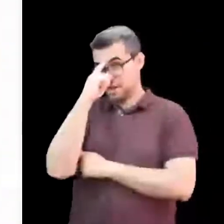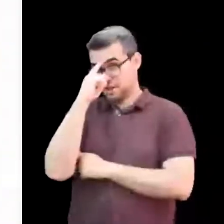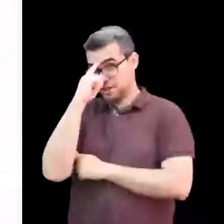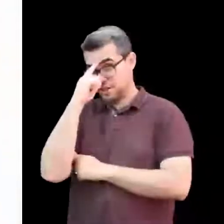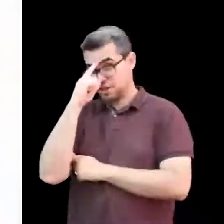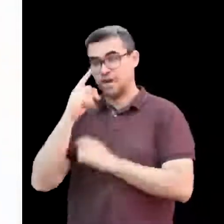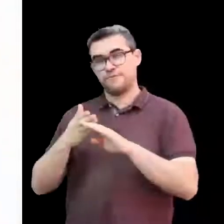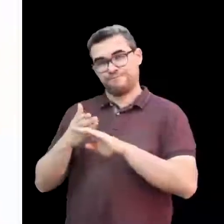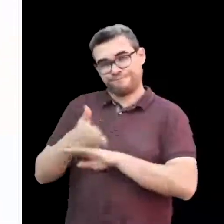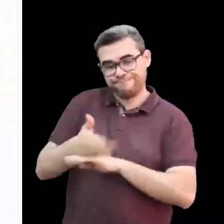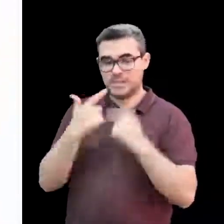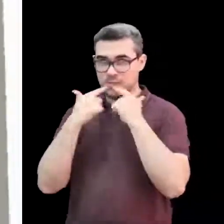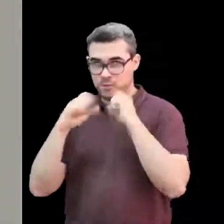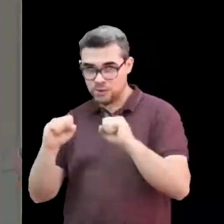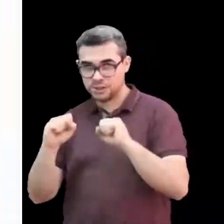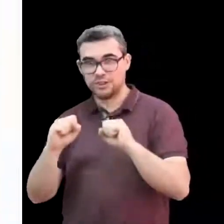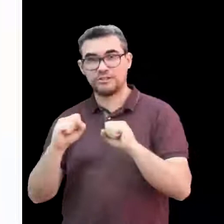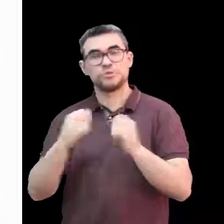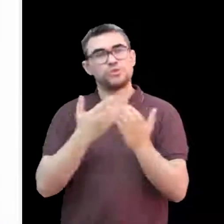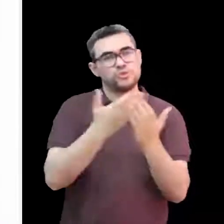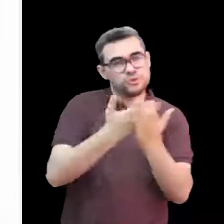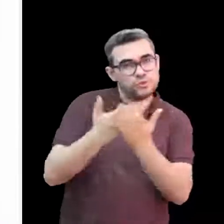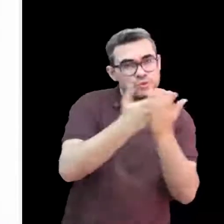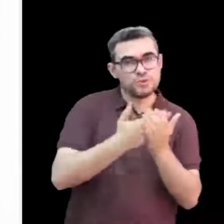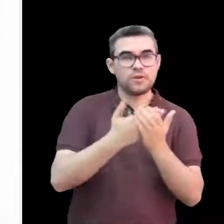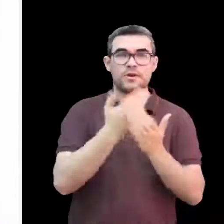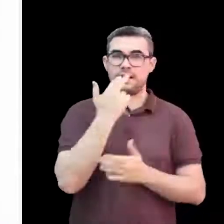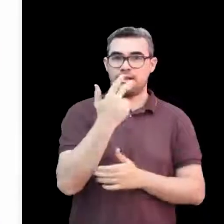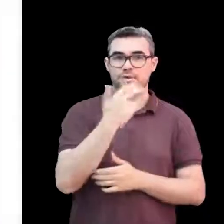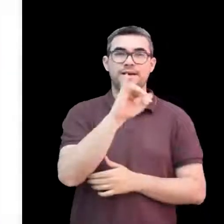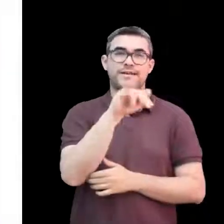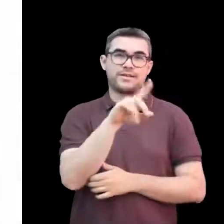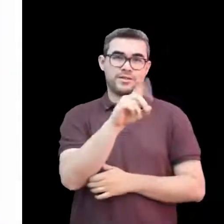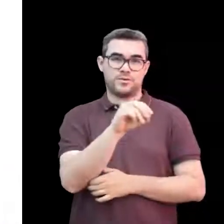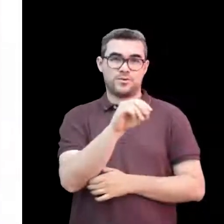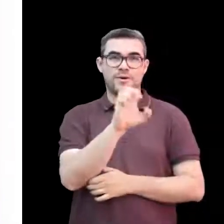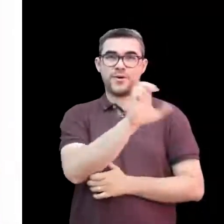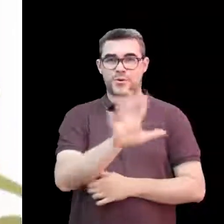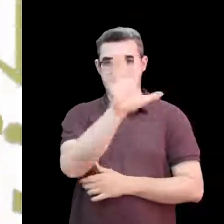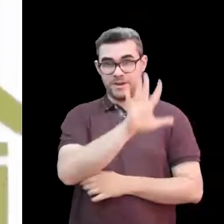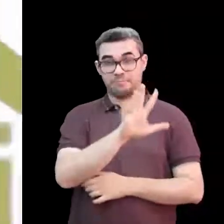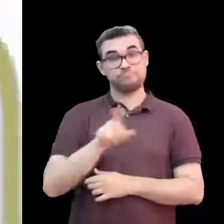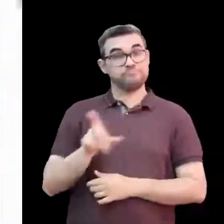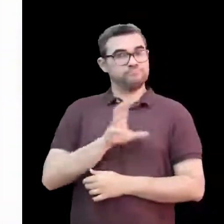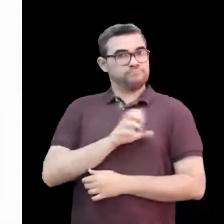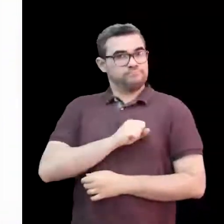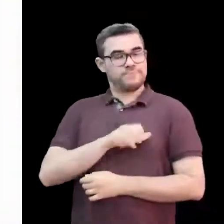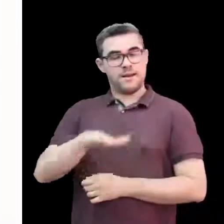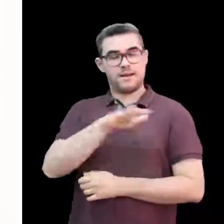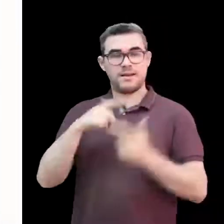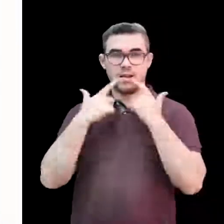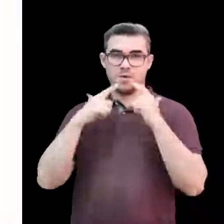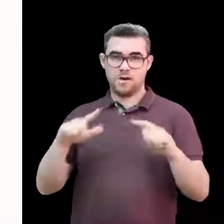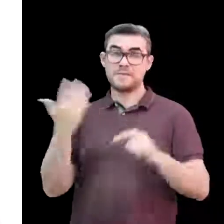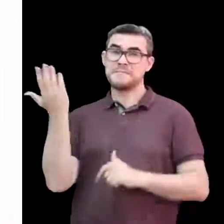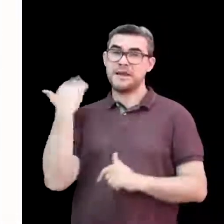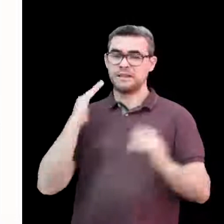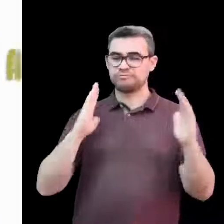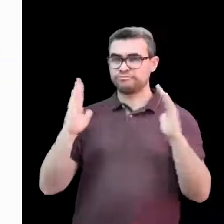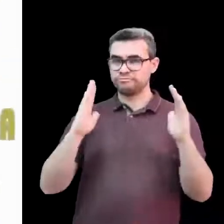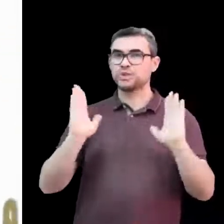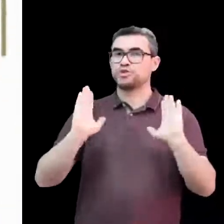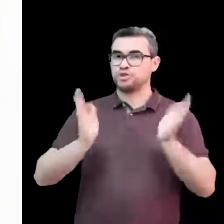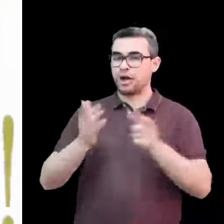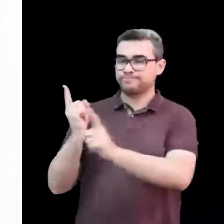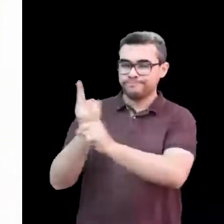linguística em Paris e alemão e línguas indo-europeias em Berlim e Leipzig. Apaixonado por linguagem em uma época onde haviam